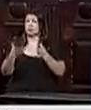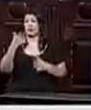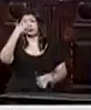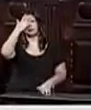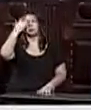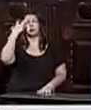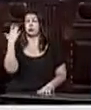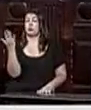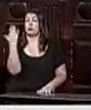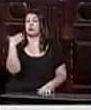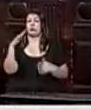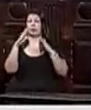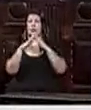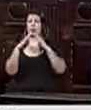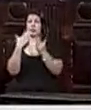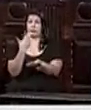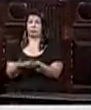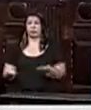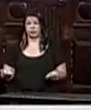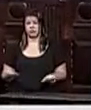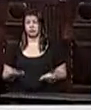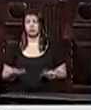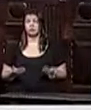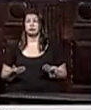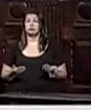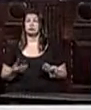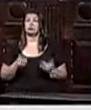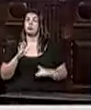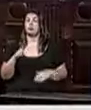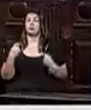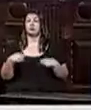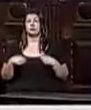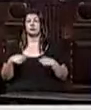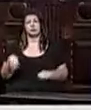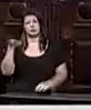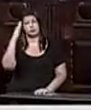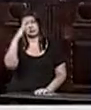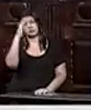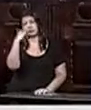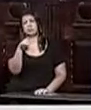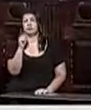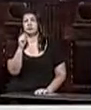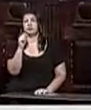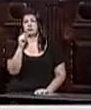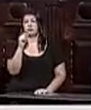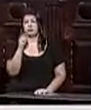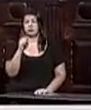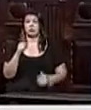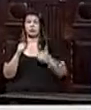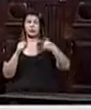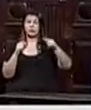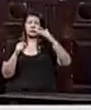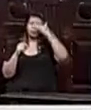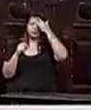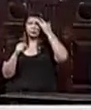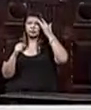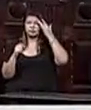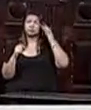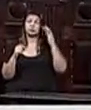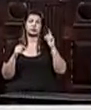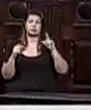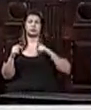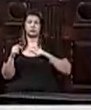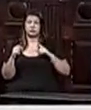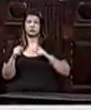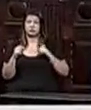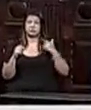às verdadeiras vítimas, mas é compreensível que pessoas desvalidas, mesmo não